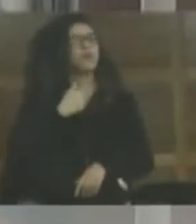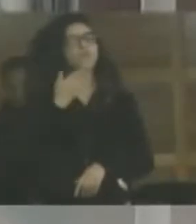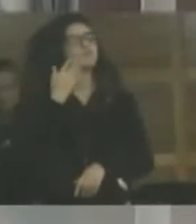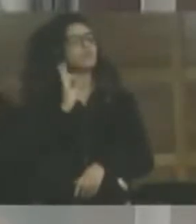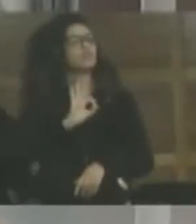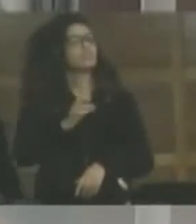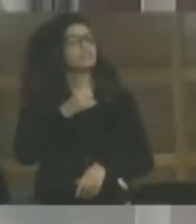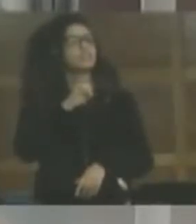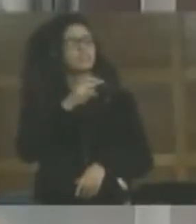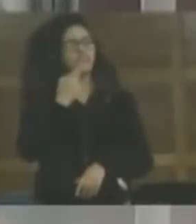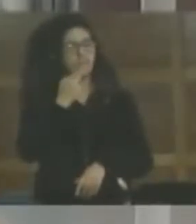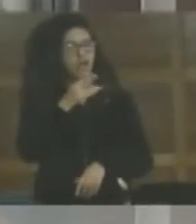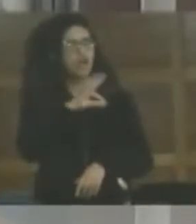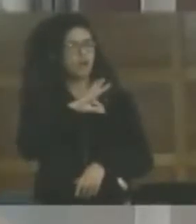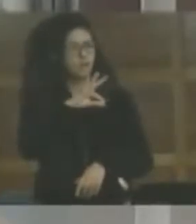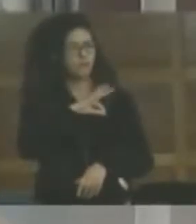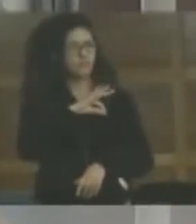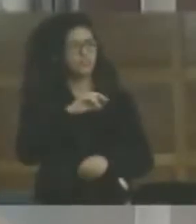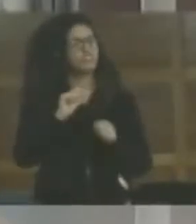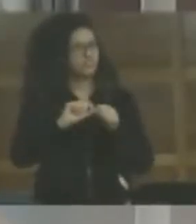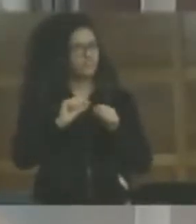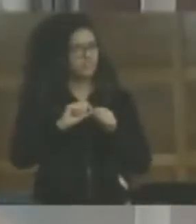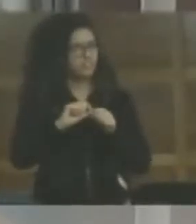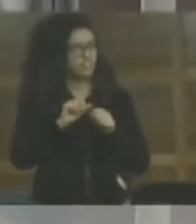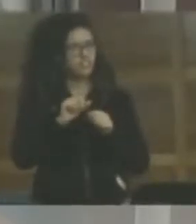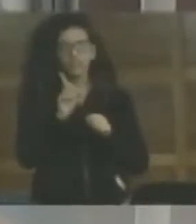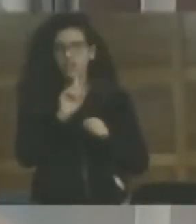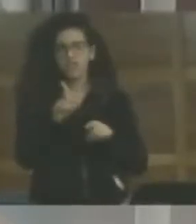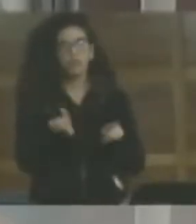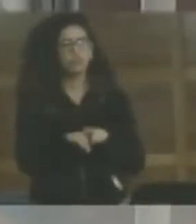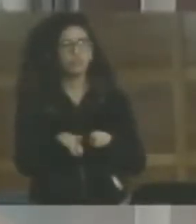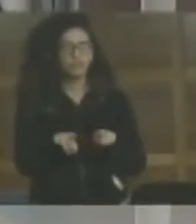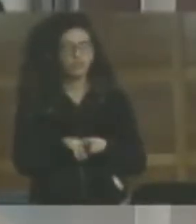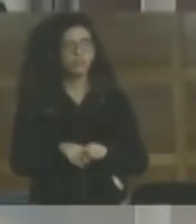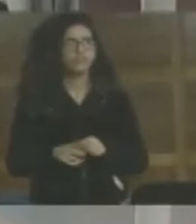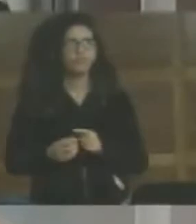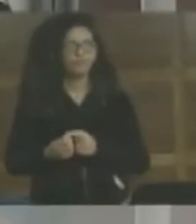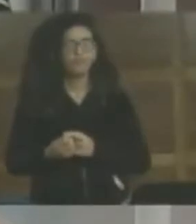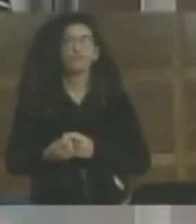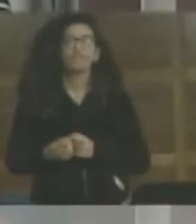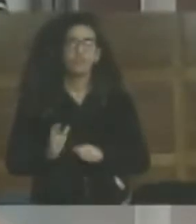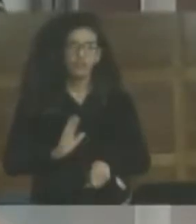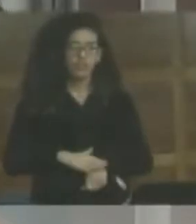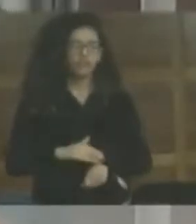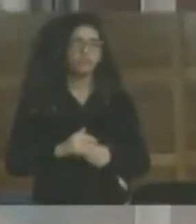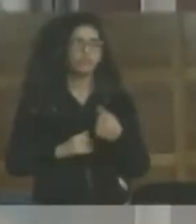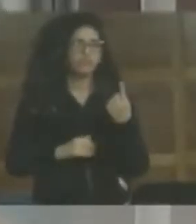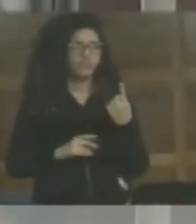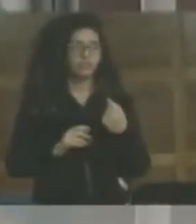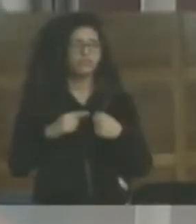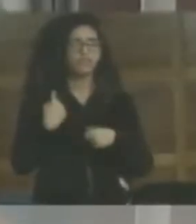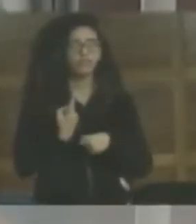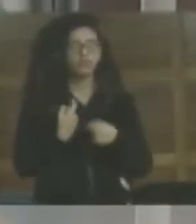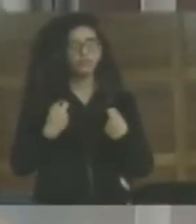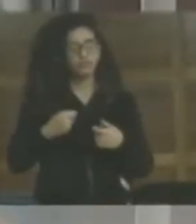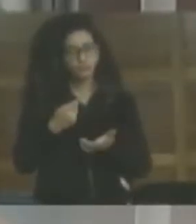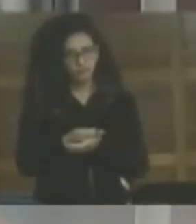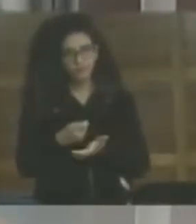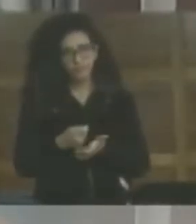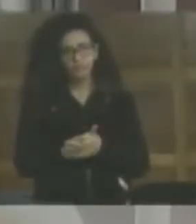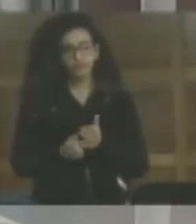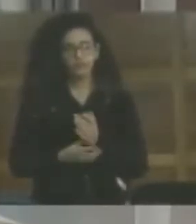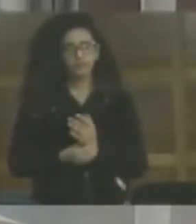falado aqui. A polícia está fazendo ronda lá? Também não? Então, mais uma coisa para a gente cobrar, presidente.